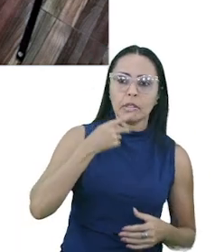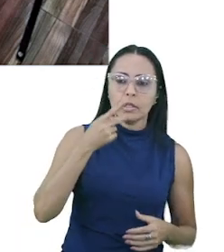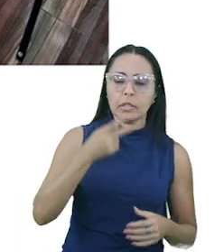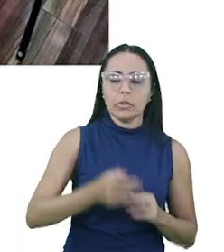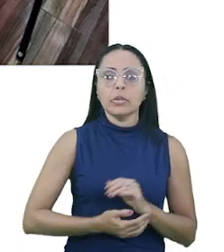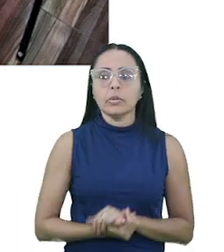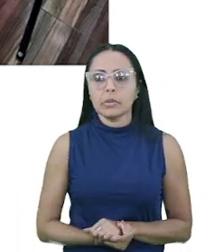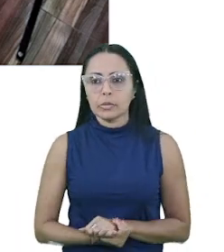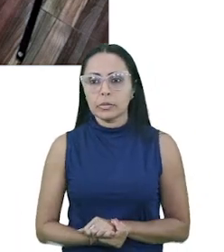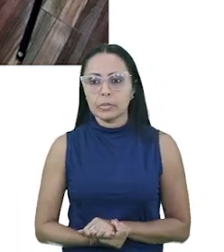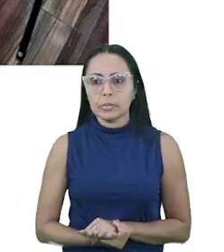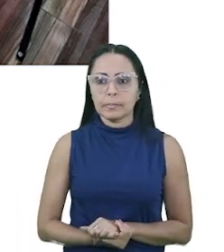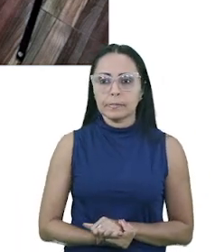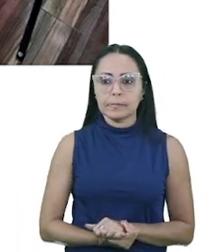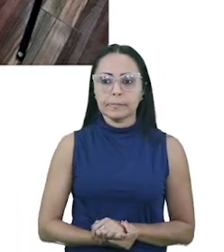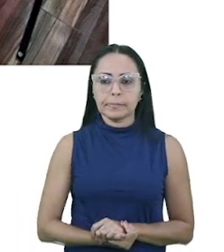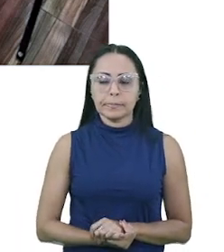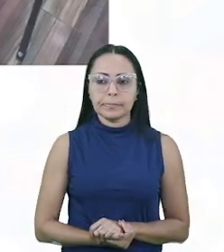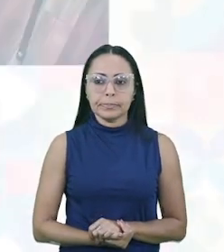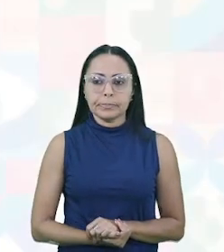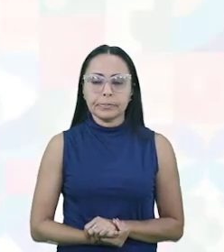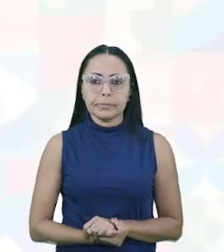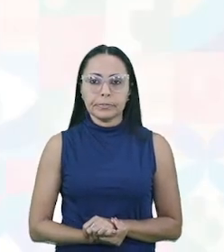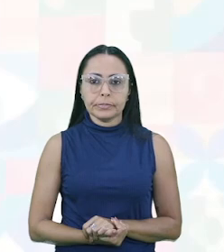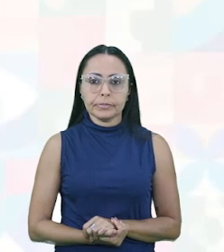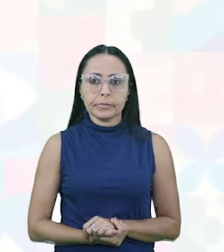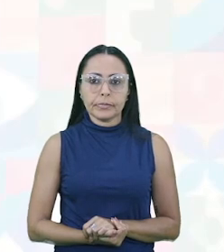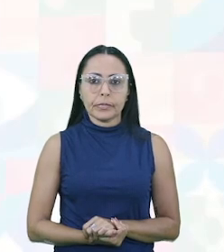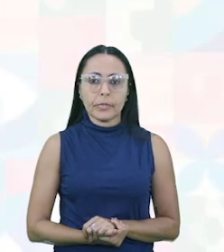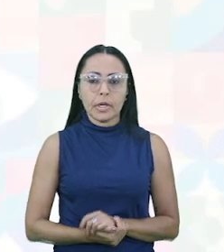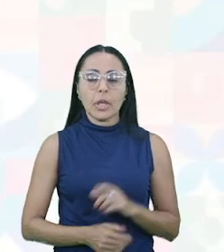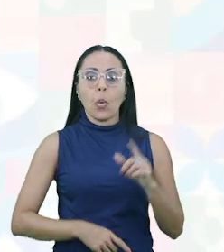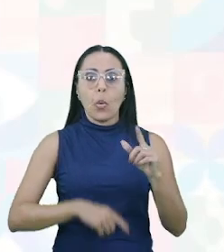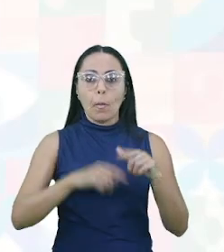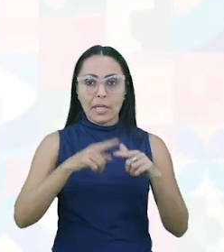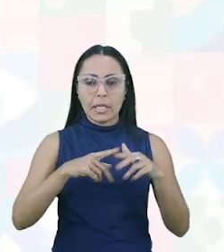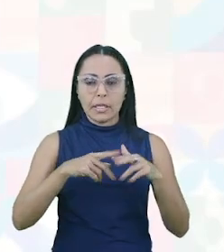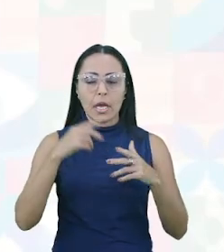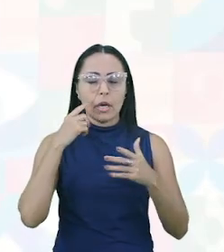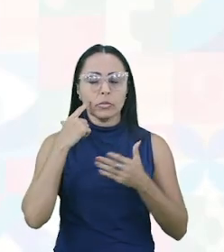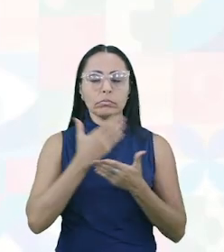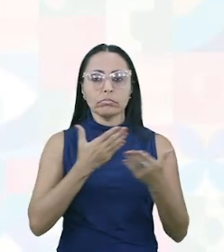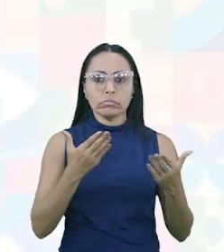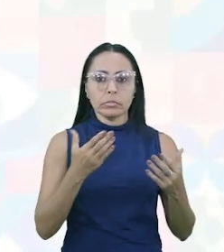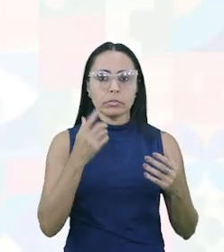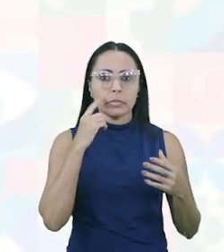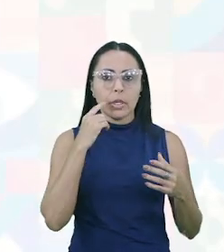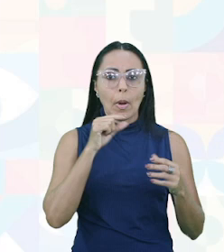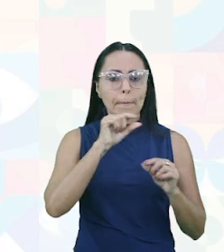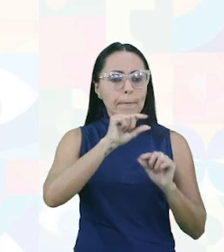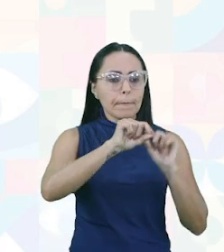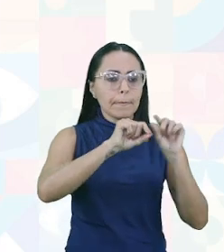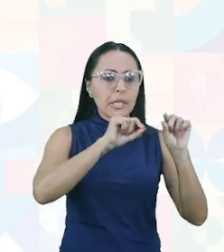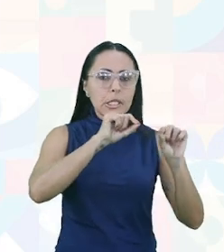ele serve, qual o nome, enfim. Isso. O material da esquerda é uma pinça que